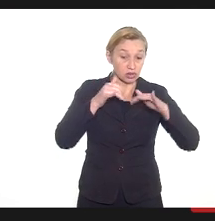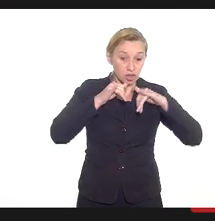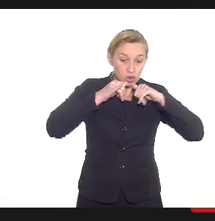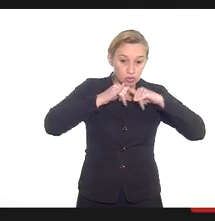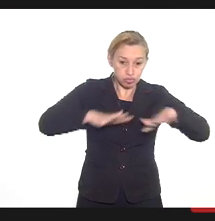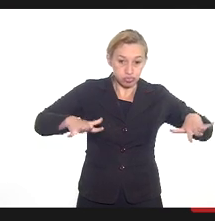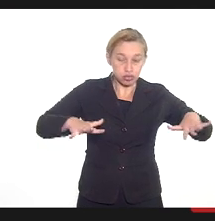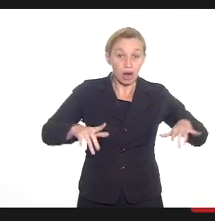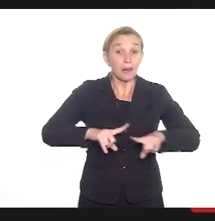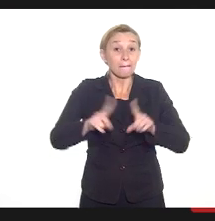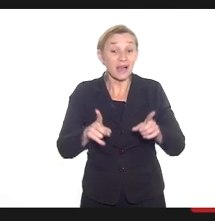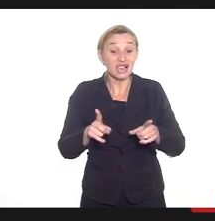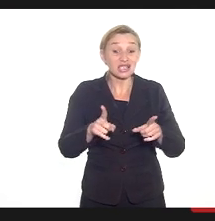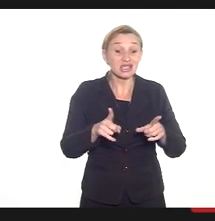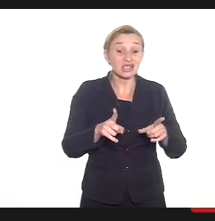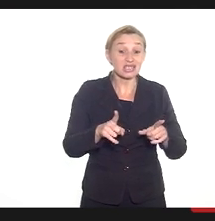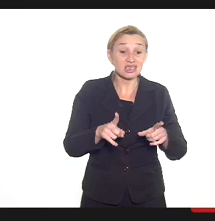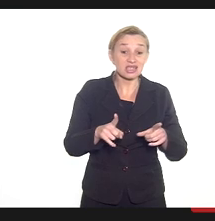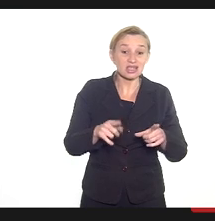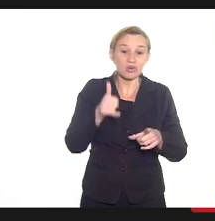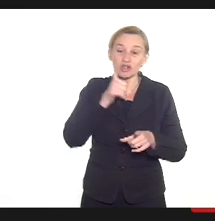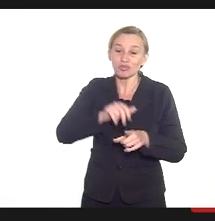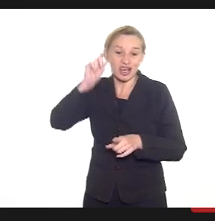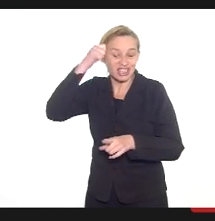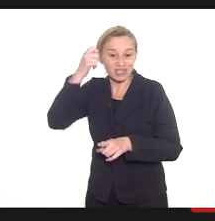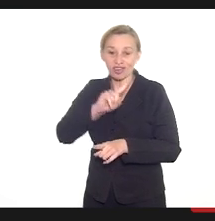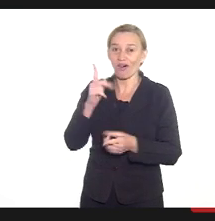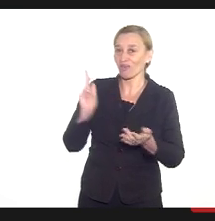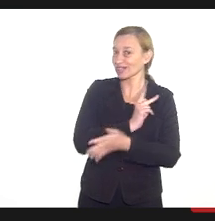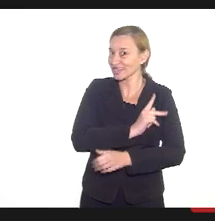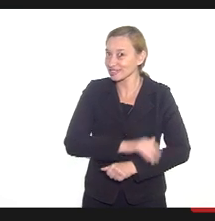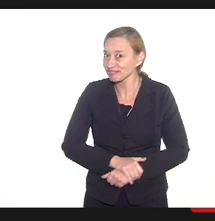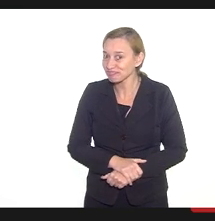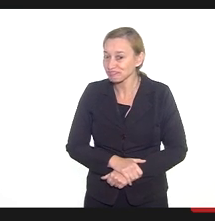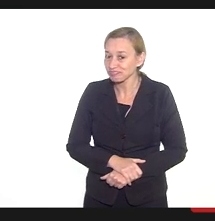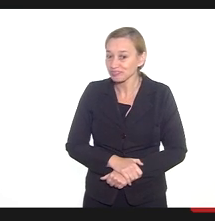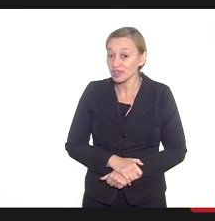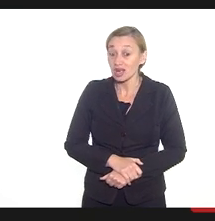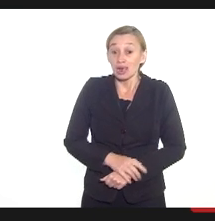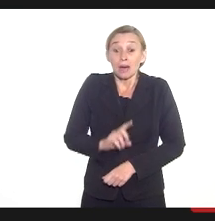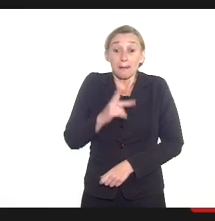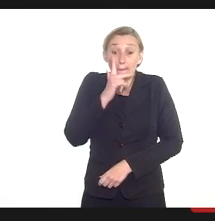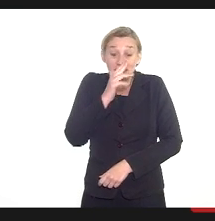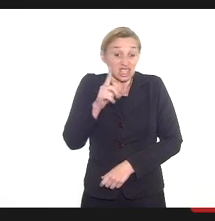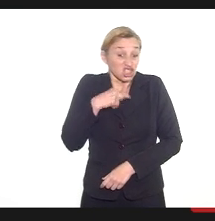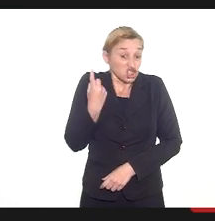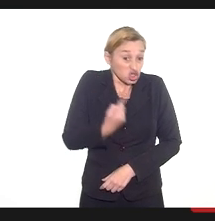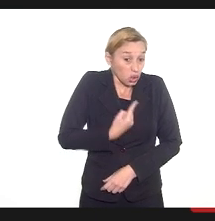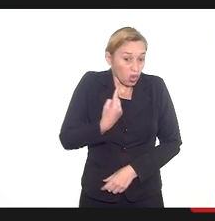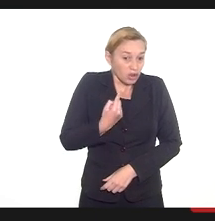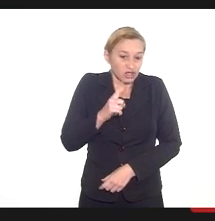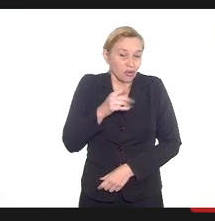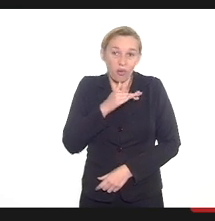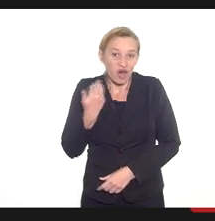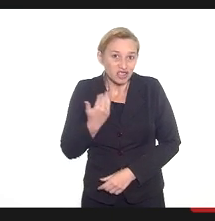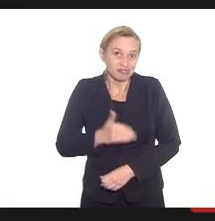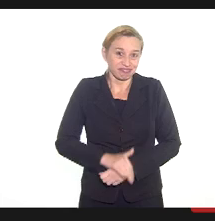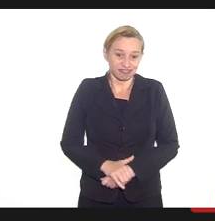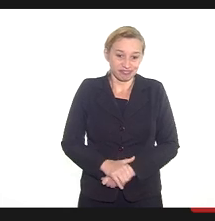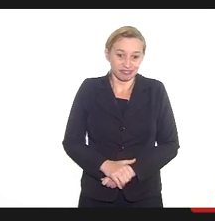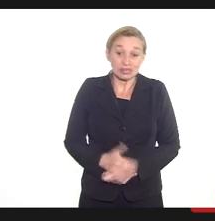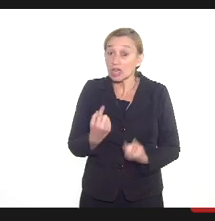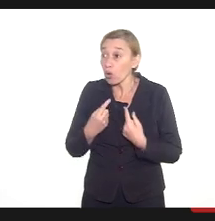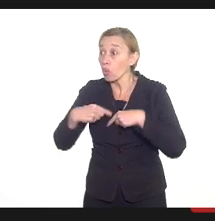feminicídio, mas essa publicidade com as mulheres negras não acontece. É como se nós não estivéssemos morrendo. E,